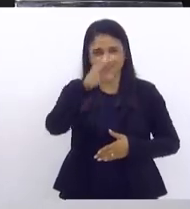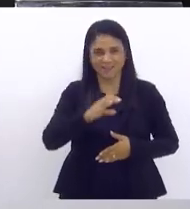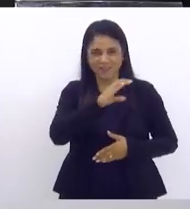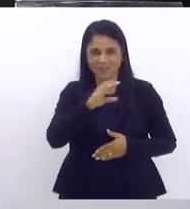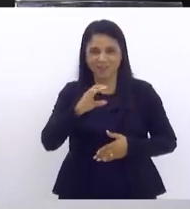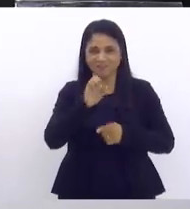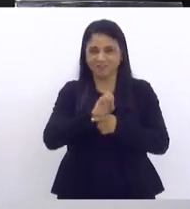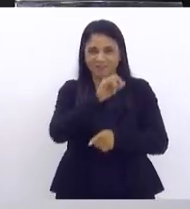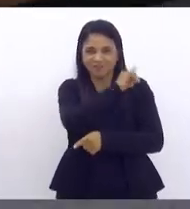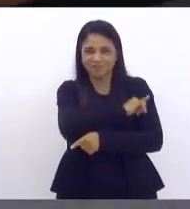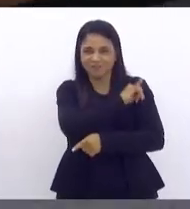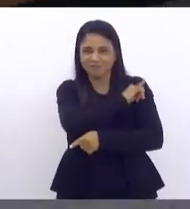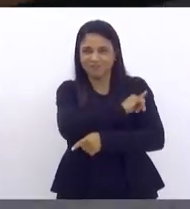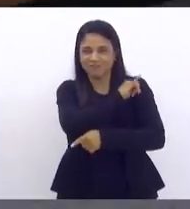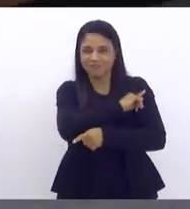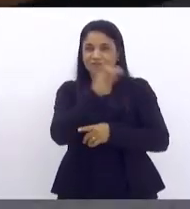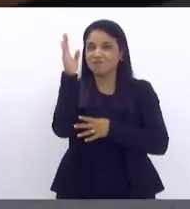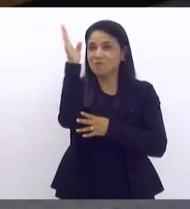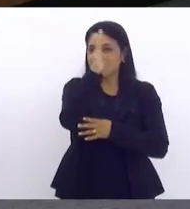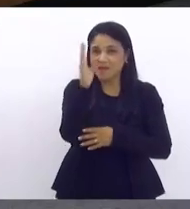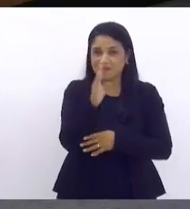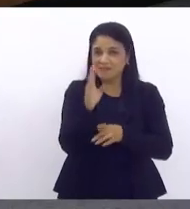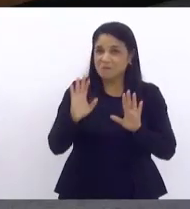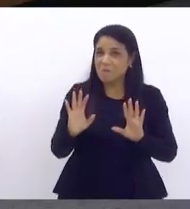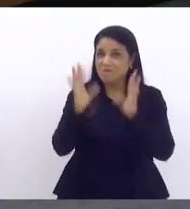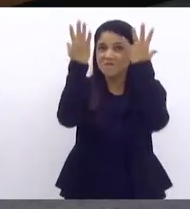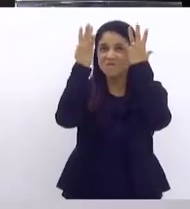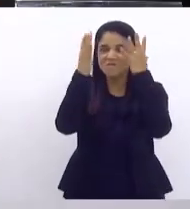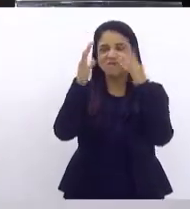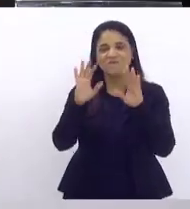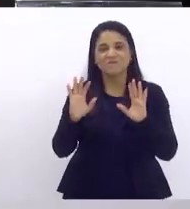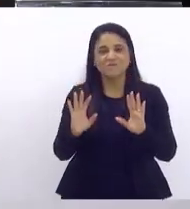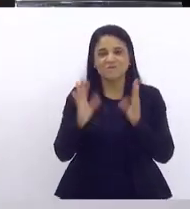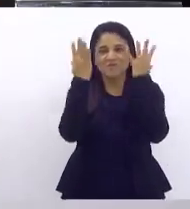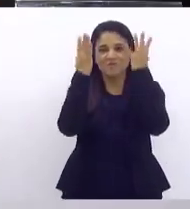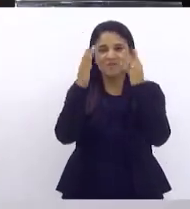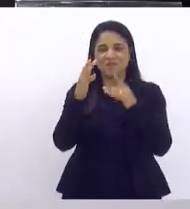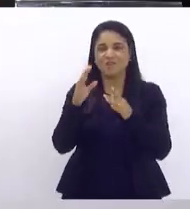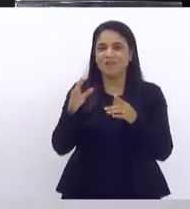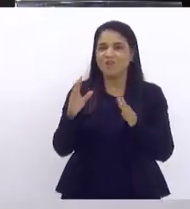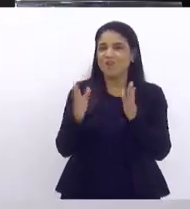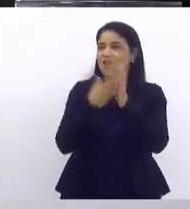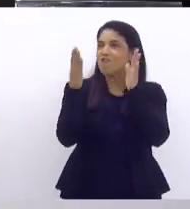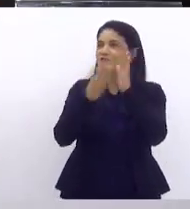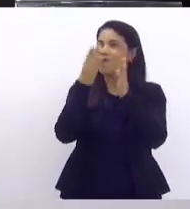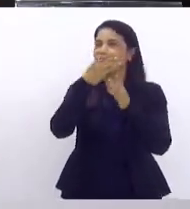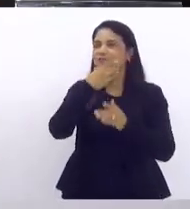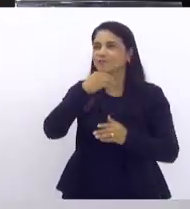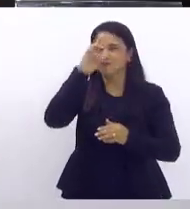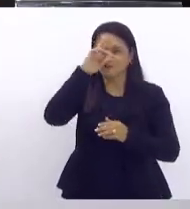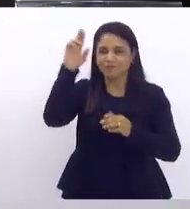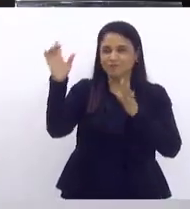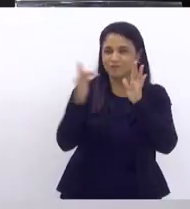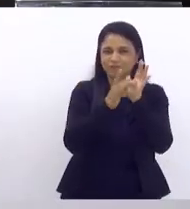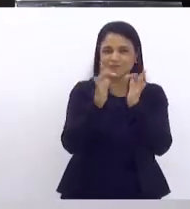Renovação Carismática Católica do Brasil! Viva! Louvado seja nosso Senhor Jesus